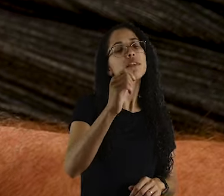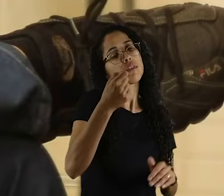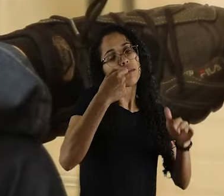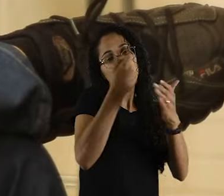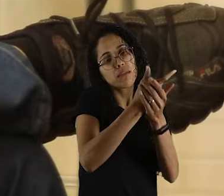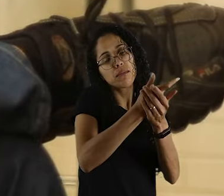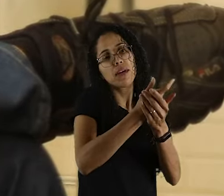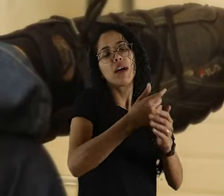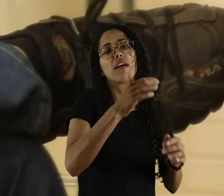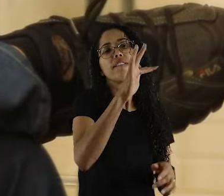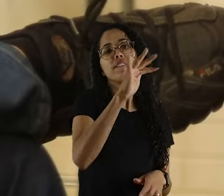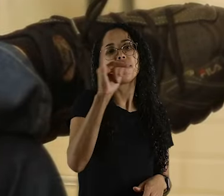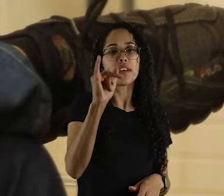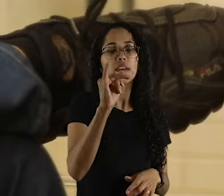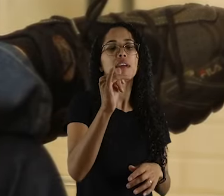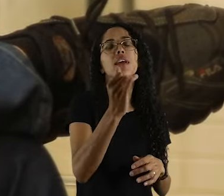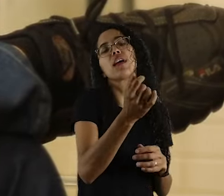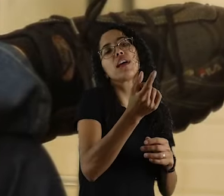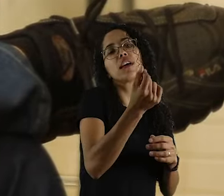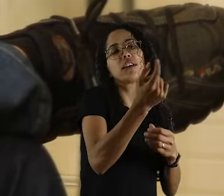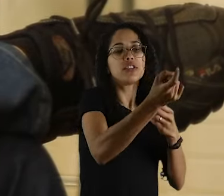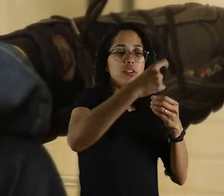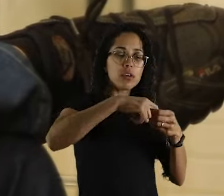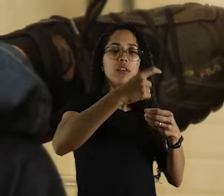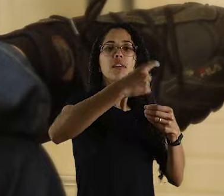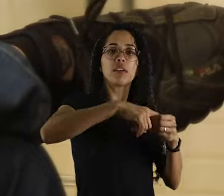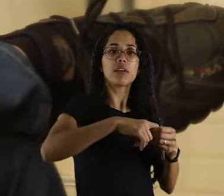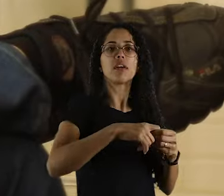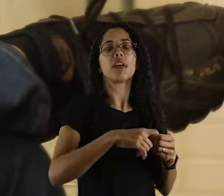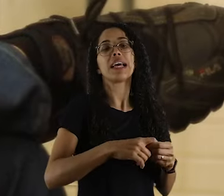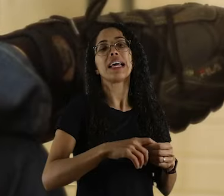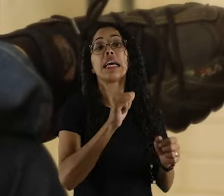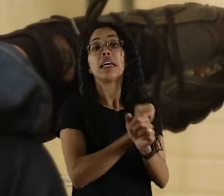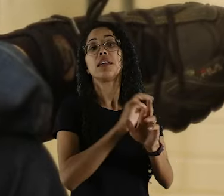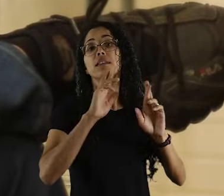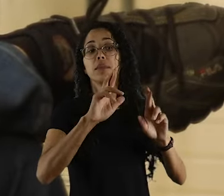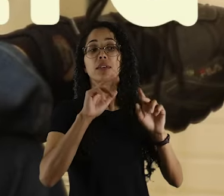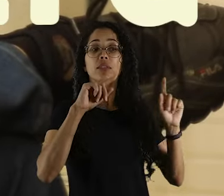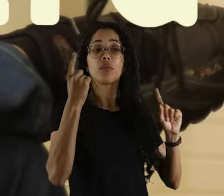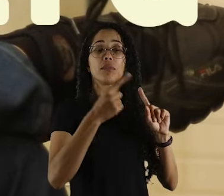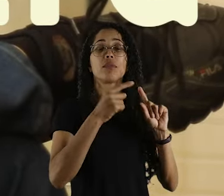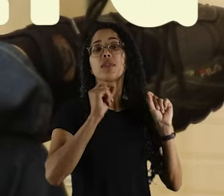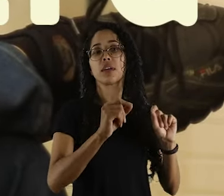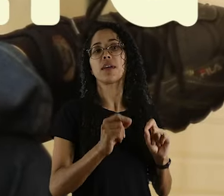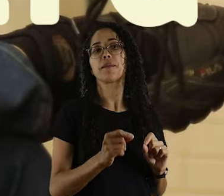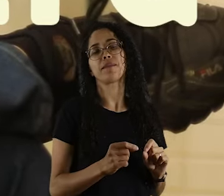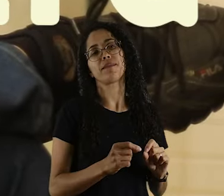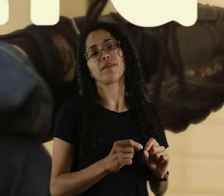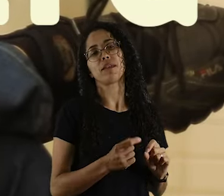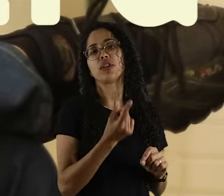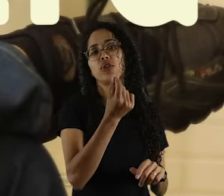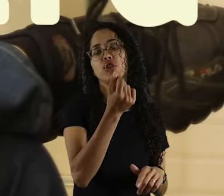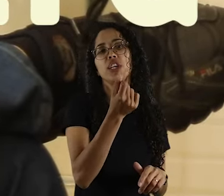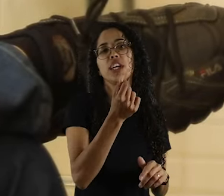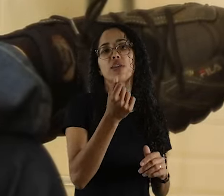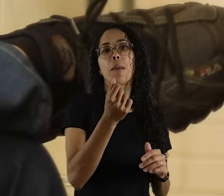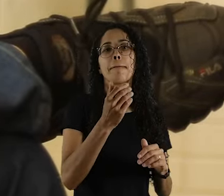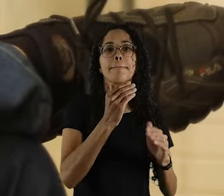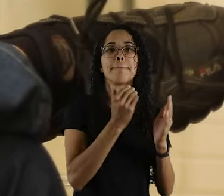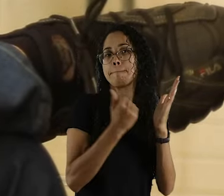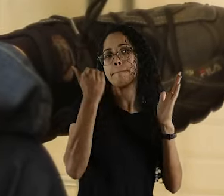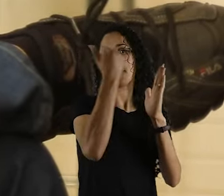é a esperança que chegue na aposentadoria lá, que tu tenha uma renda extra boa, que